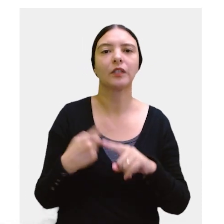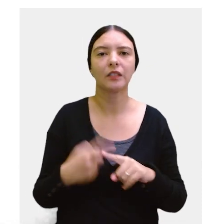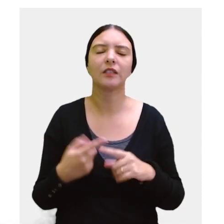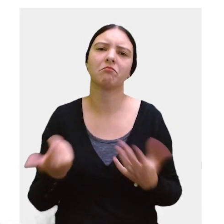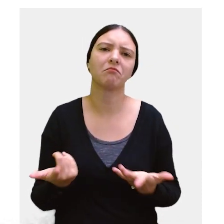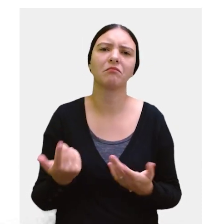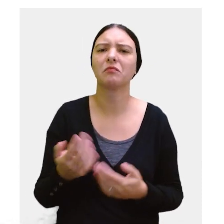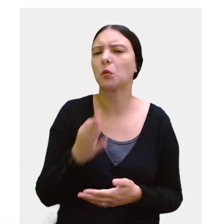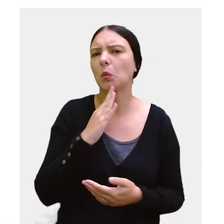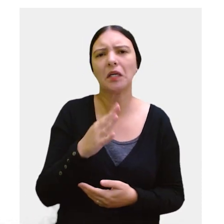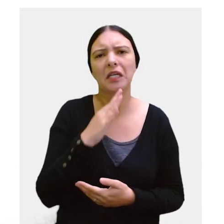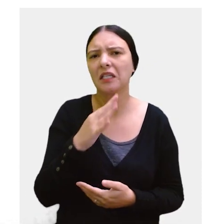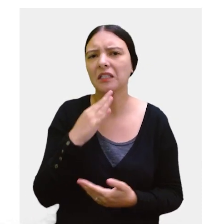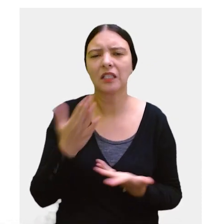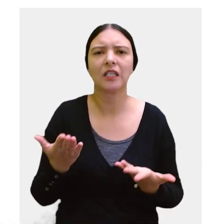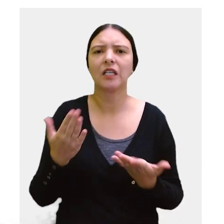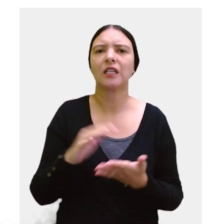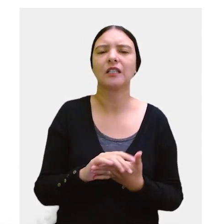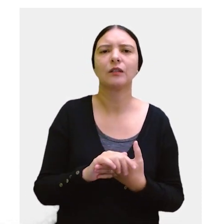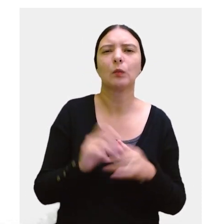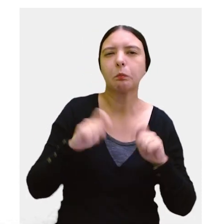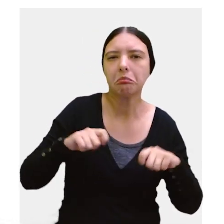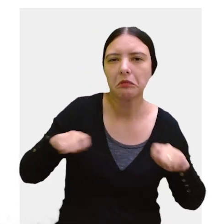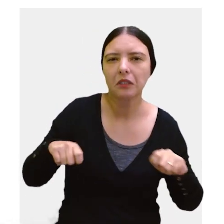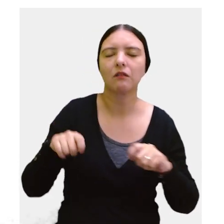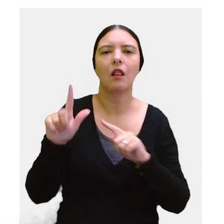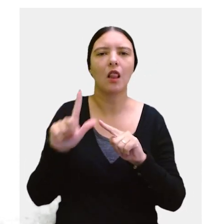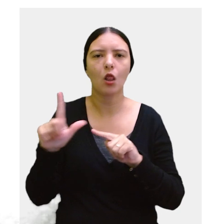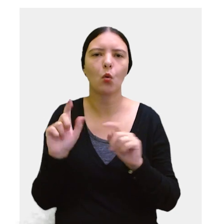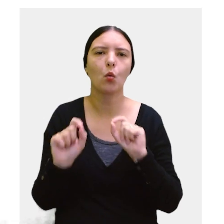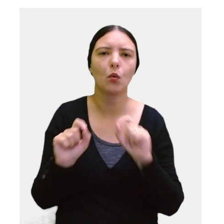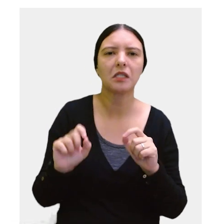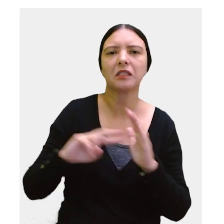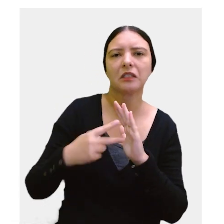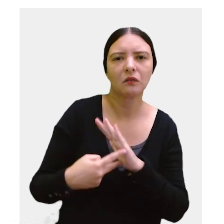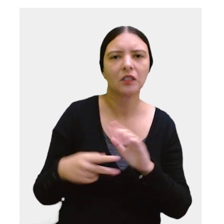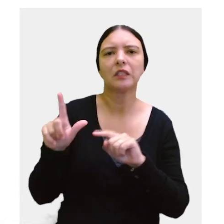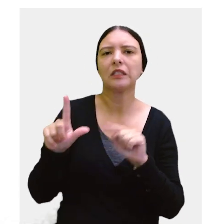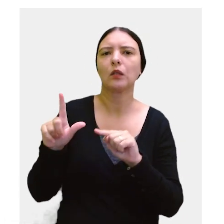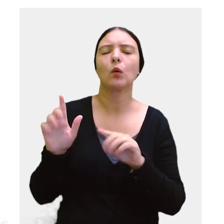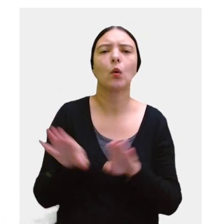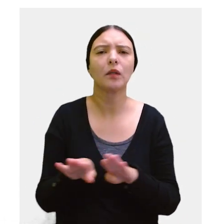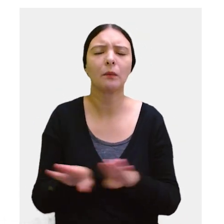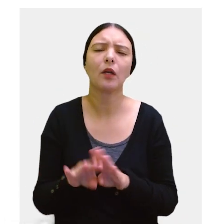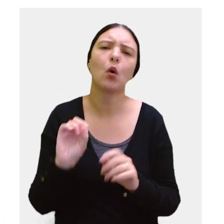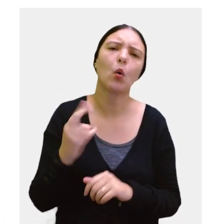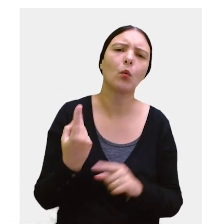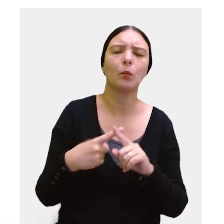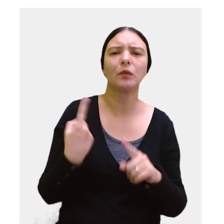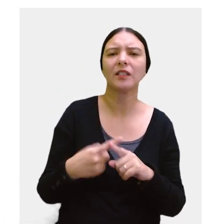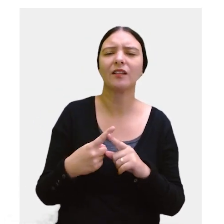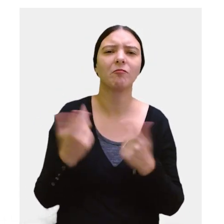por se desconhecer quais são as potencialidades da literatura, o que é literatura, ou mesmo em razão de não